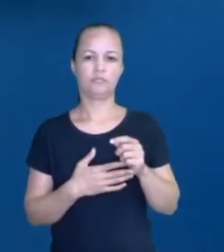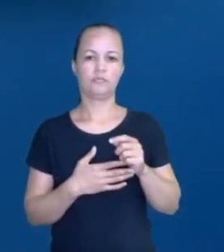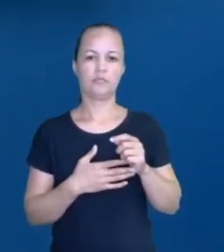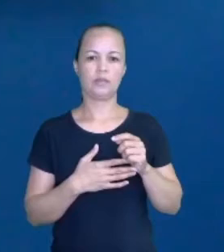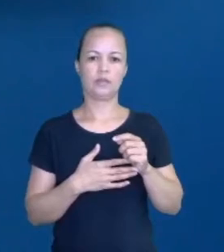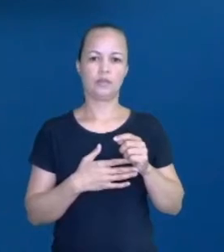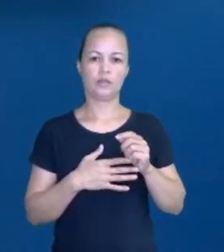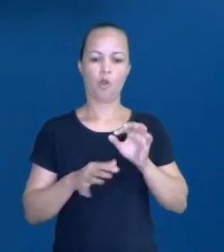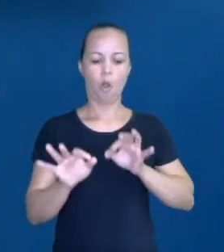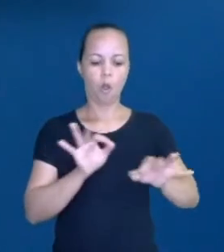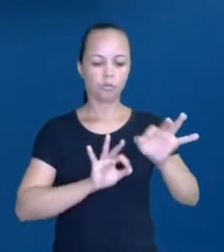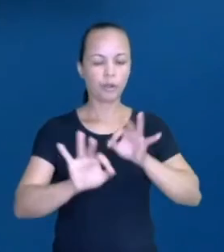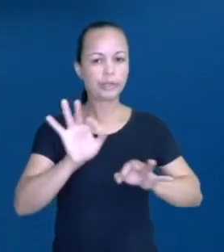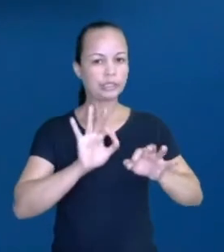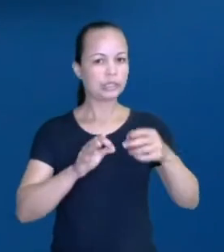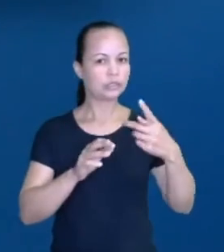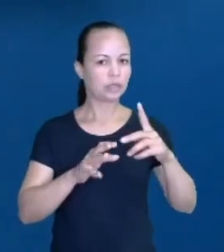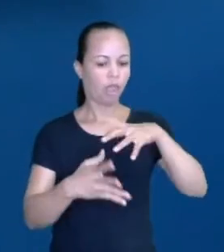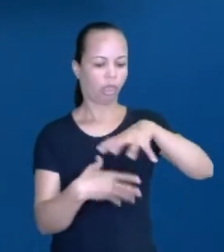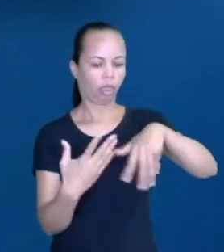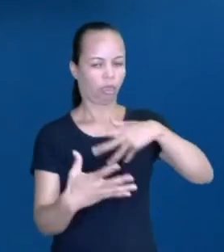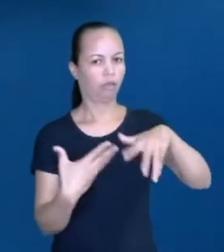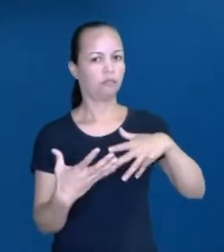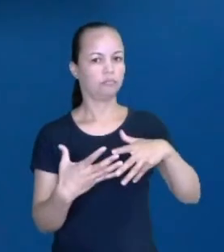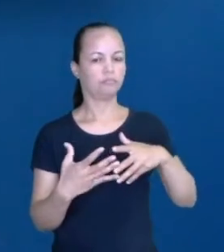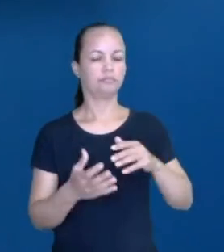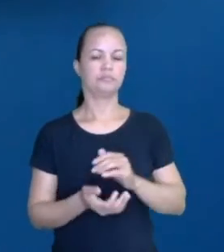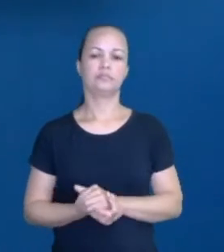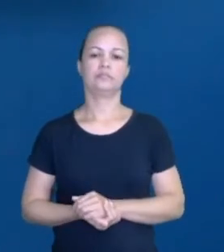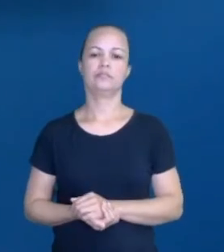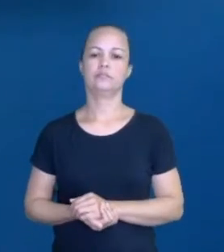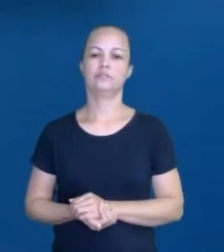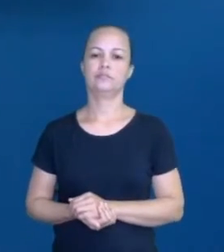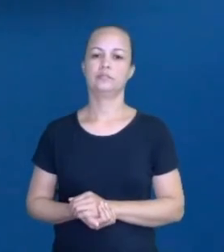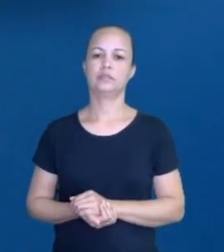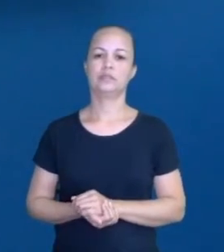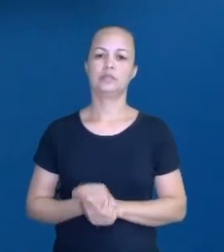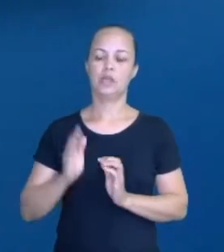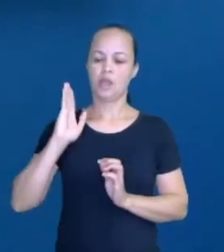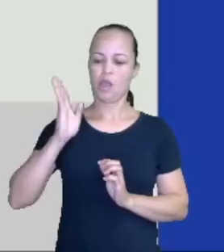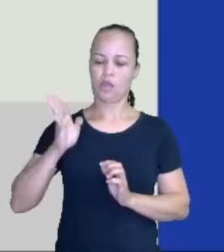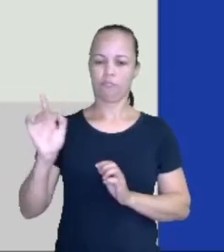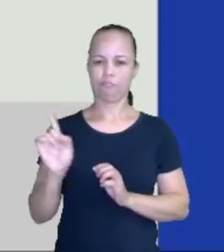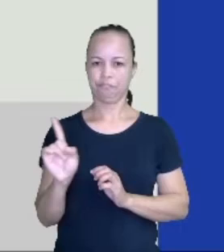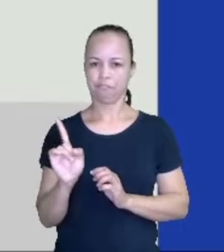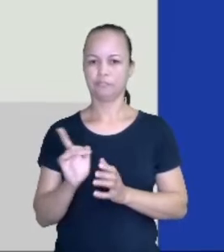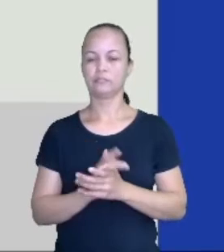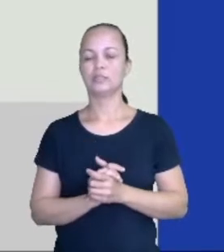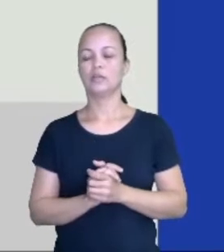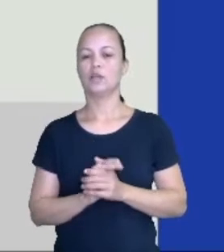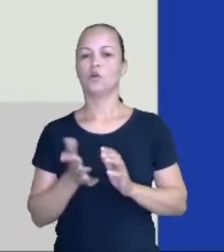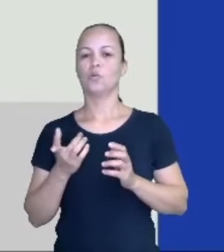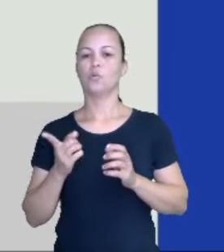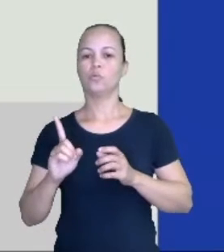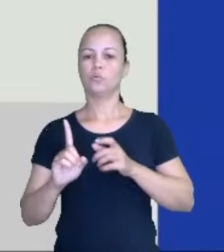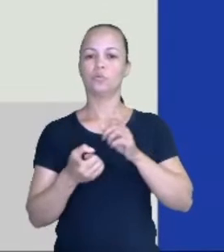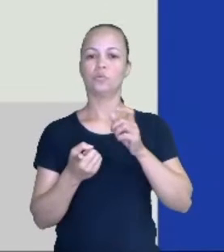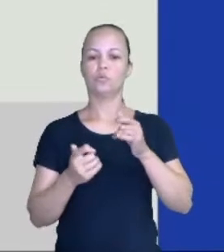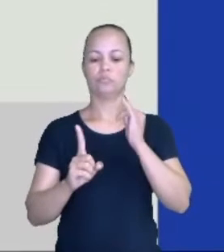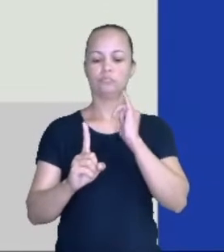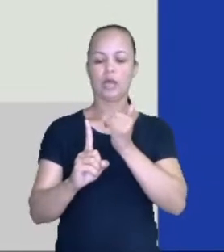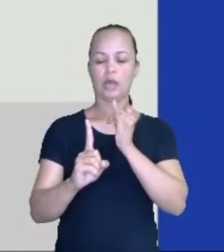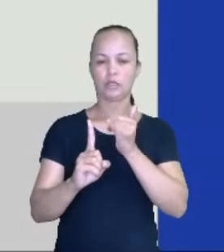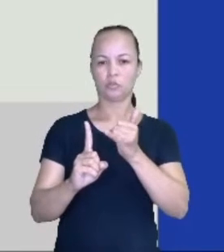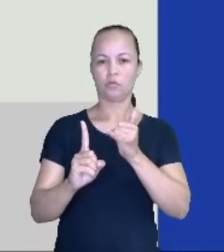esta bagunça. O indireto agora. Ao contrário do discurso indireto, o narrador interfere no